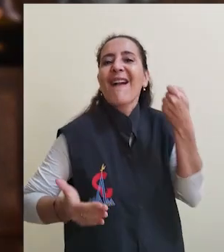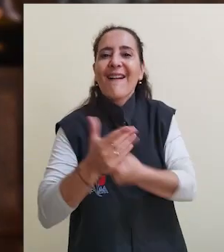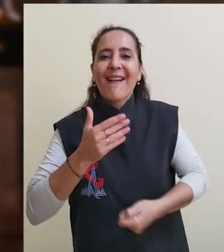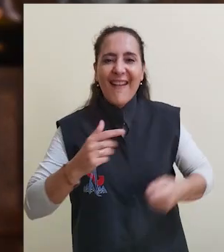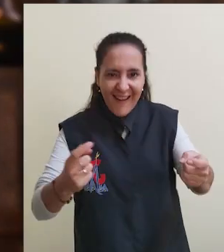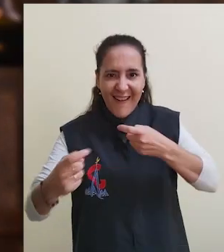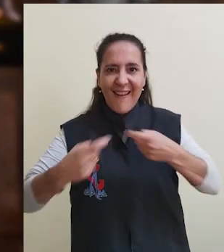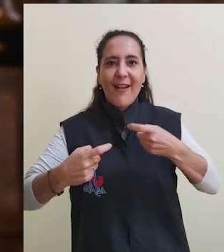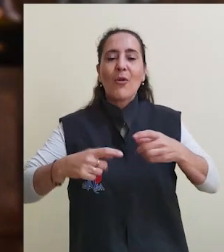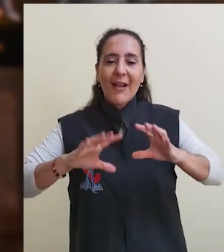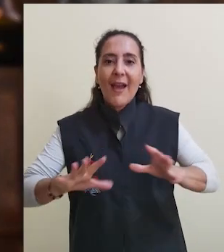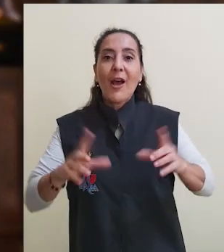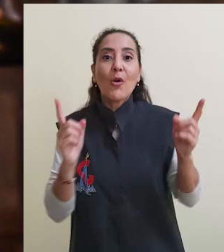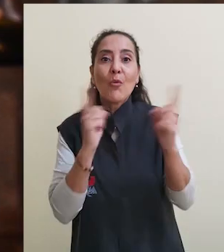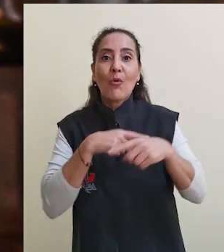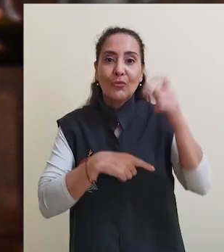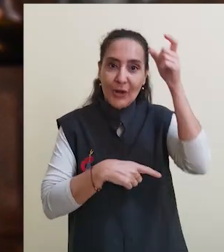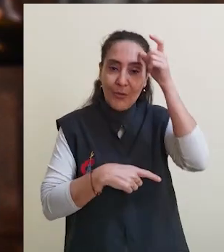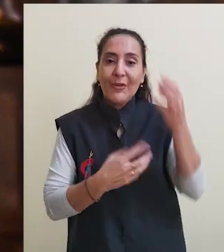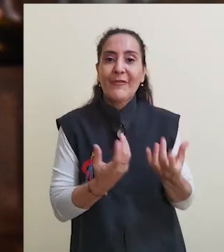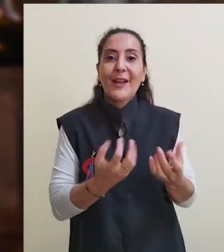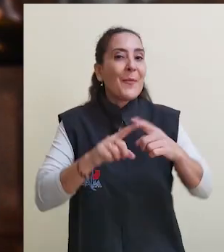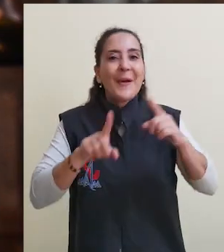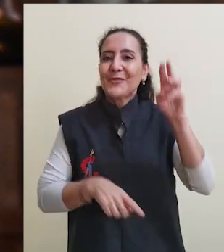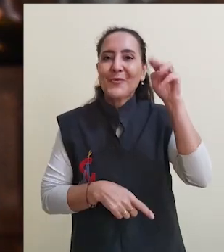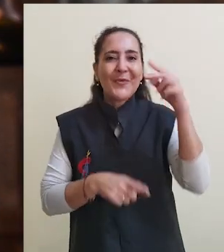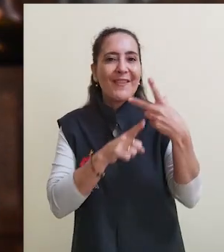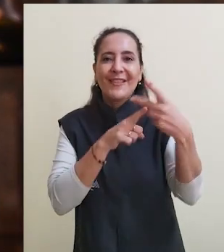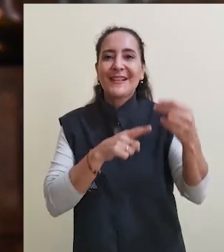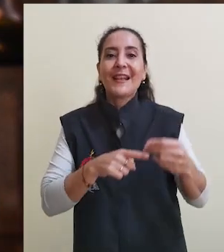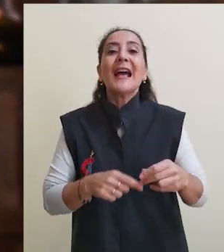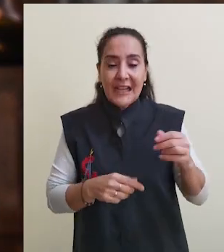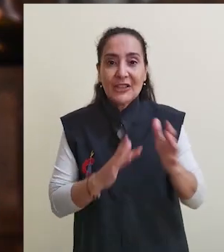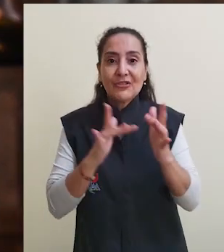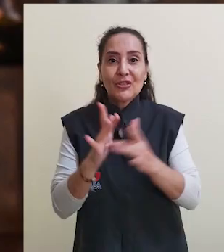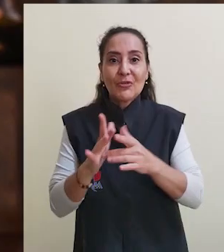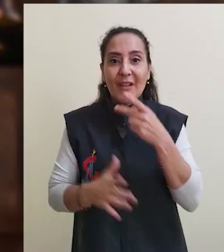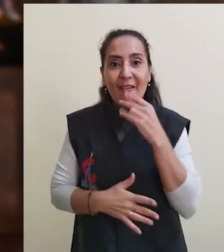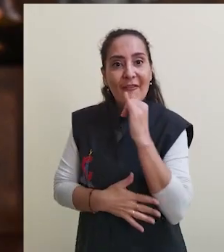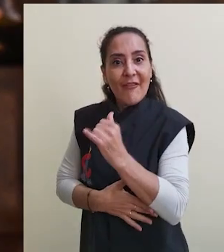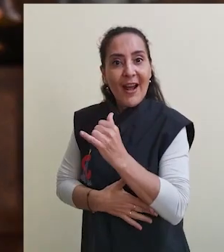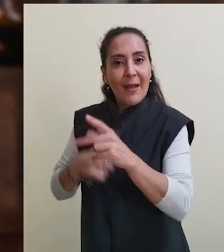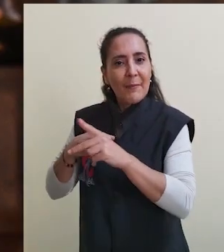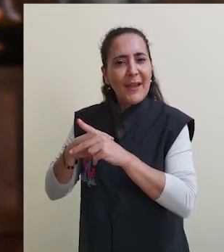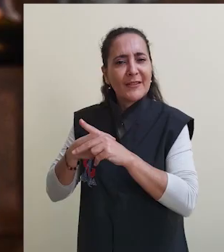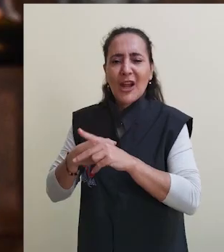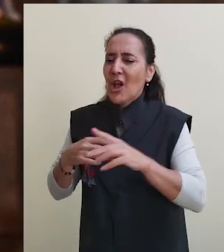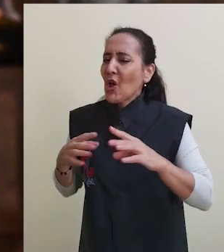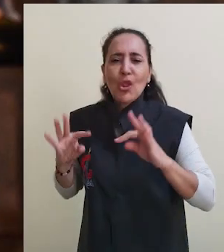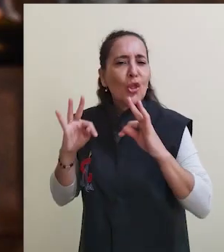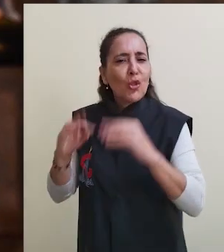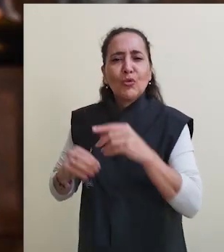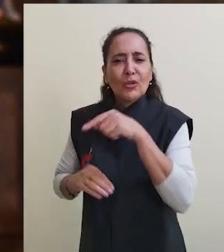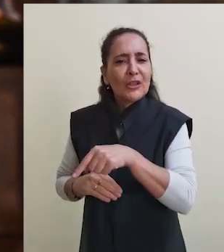o inferno não pode vencer. E aí Jesus fez uma promessa a Pedro: Eu te darei as chaves do reino dos céus. O que você liga na terra,